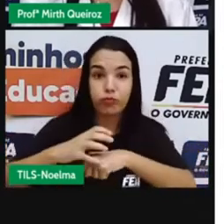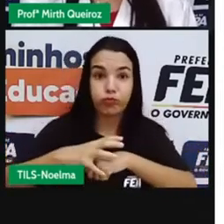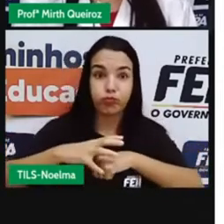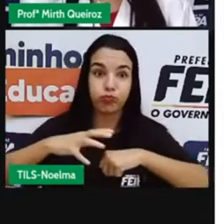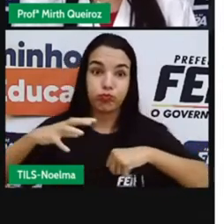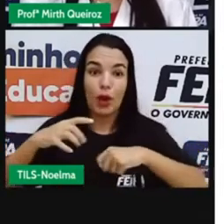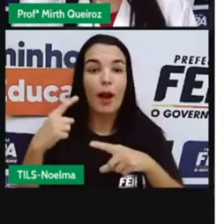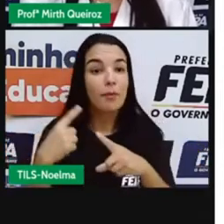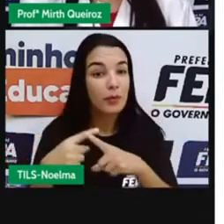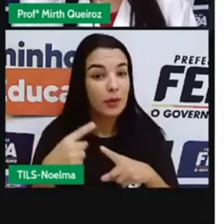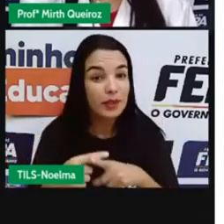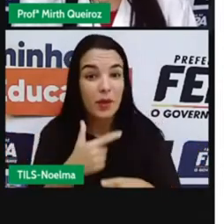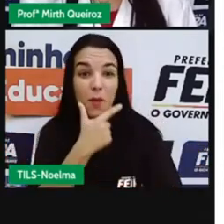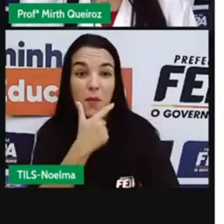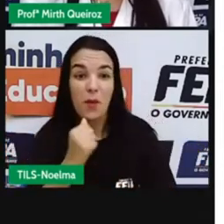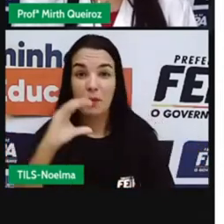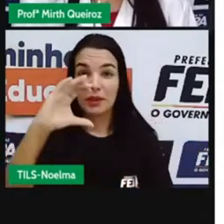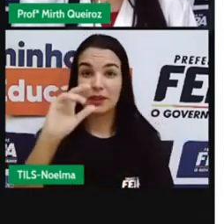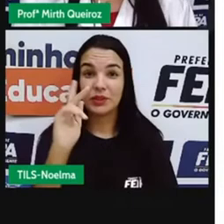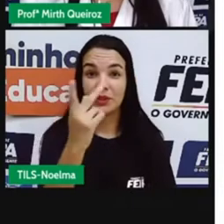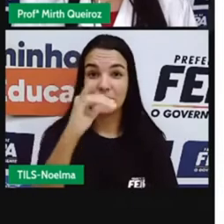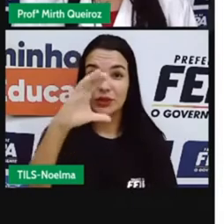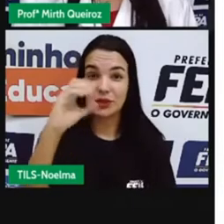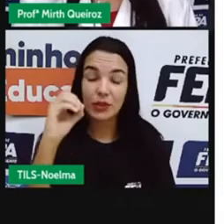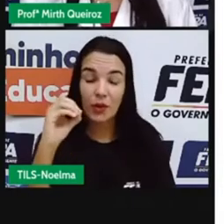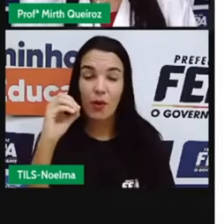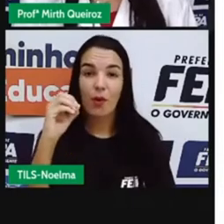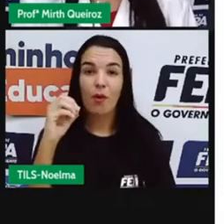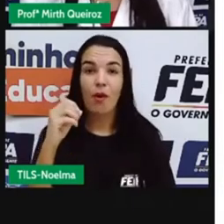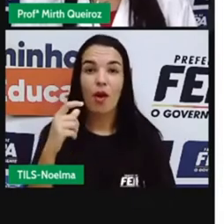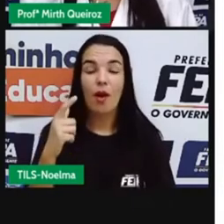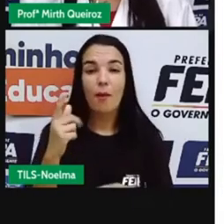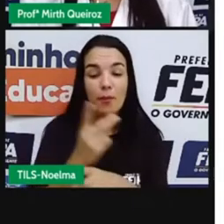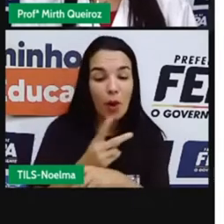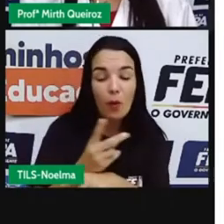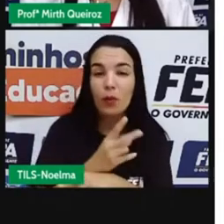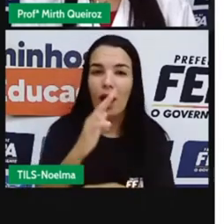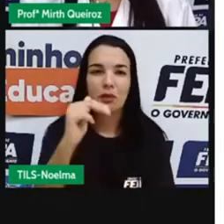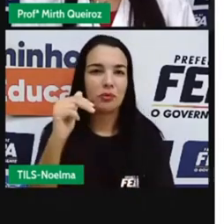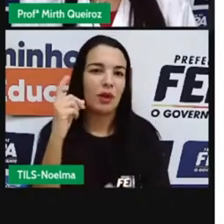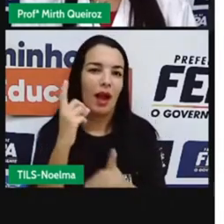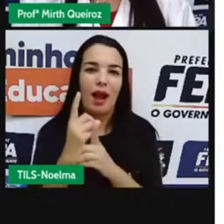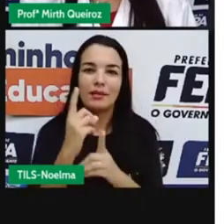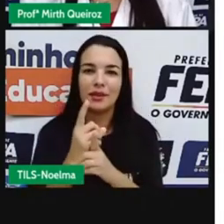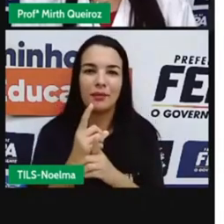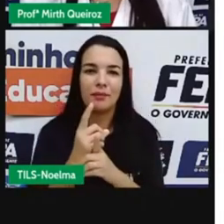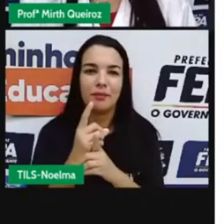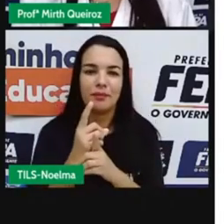isso, com o Chico Bolacha, o que se procura nunca se acha.